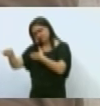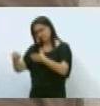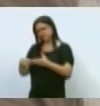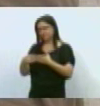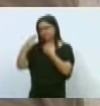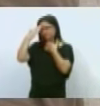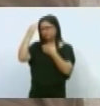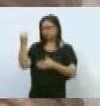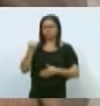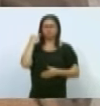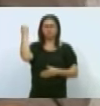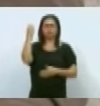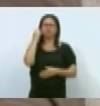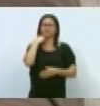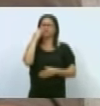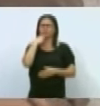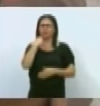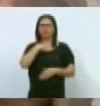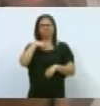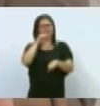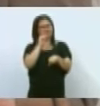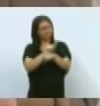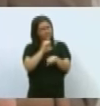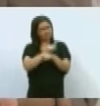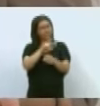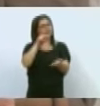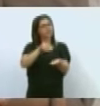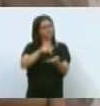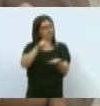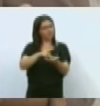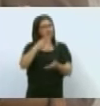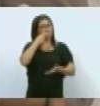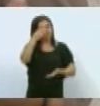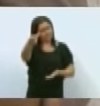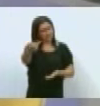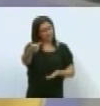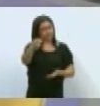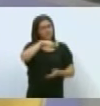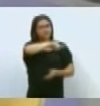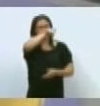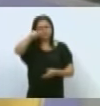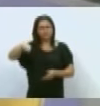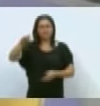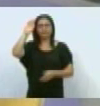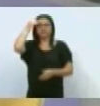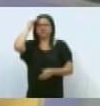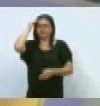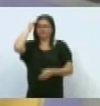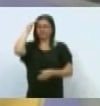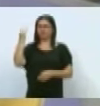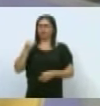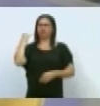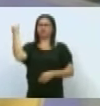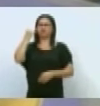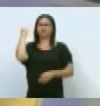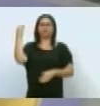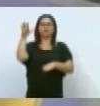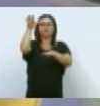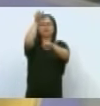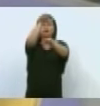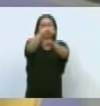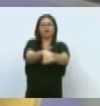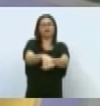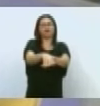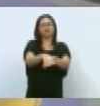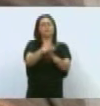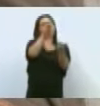É muito importante. Espero que nós demos um recado. Ah, eu também espero. Espero que do lado de lá todo mundo, né, que possa fazer alguma coisa.